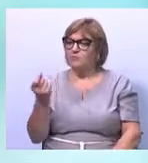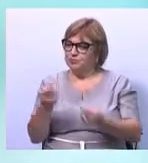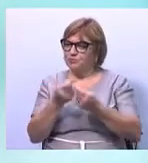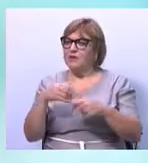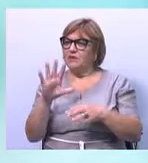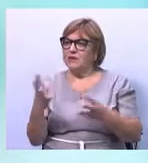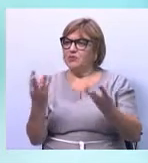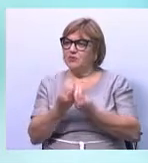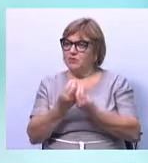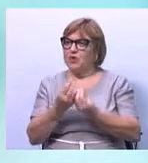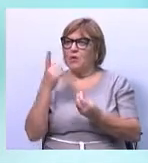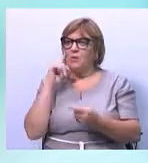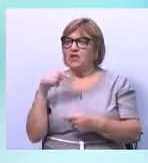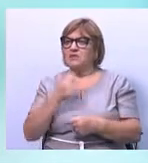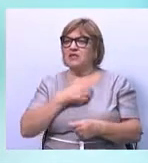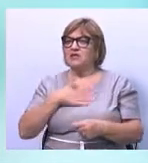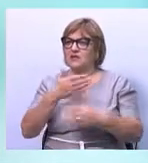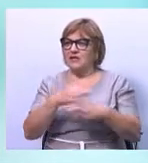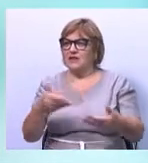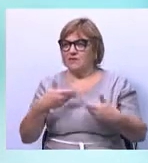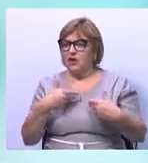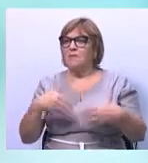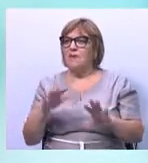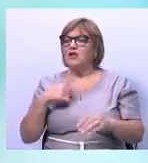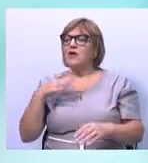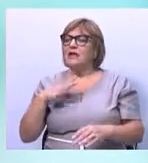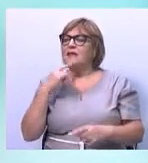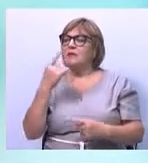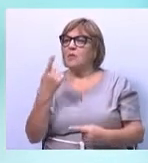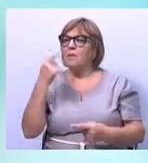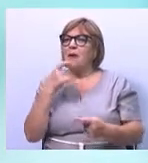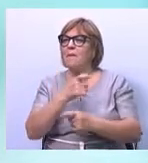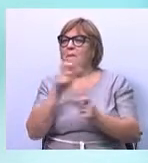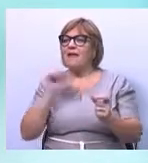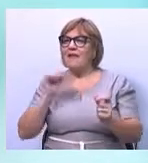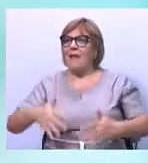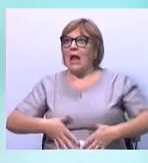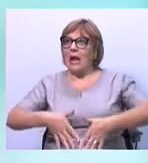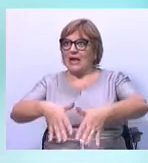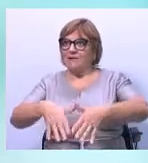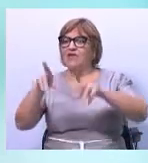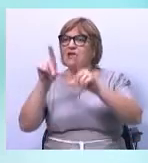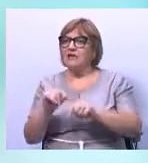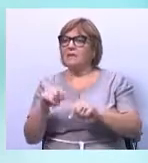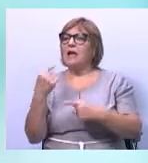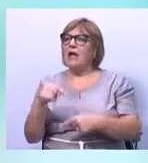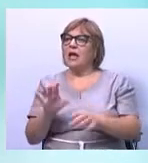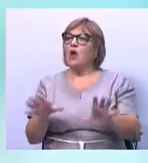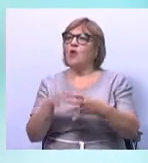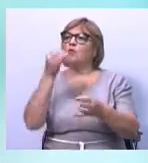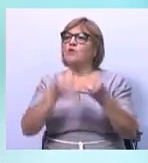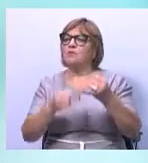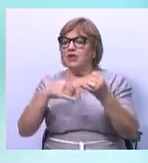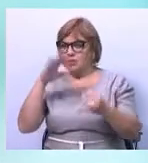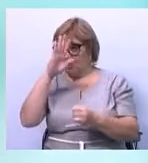ter connosco então uma especialista em saúde infantil que nos vai ajudar, mas eu queria aqui dirigir uma palavra especial para as grávidas e para aqueles que são considerados grupos de risco, porque eu